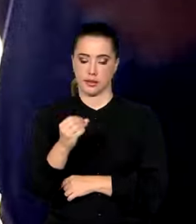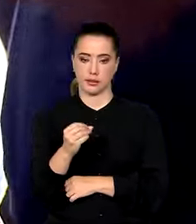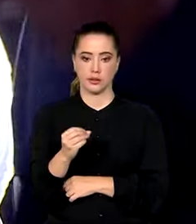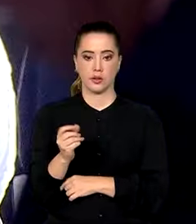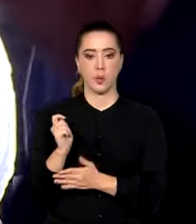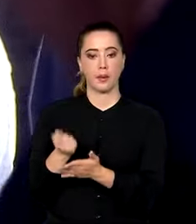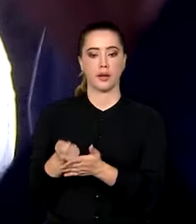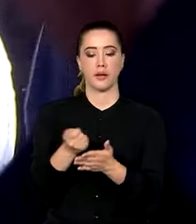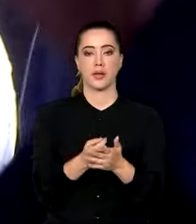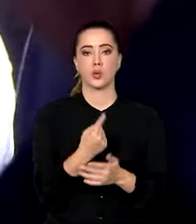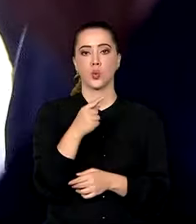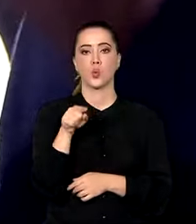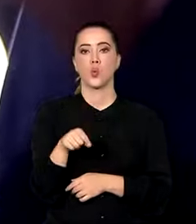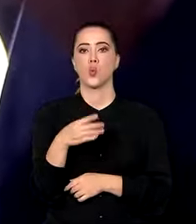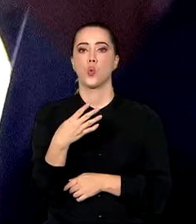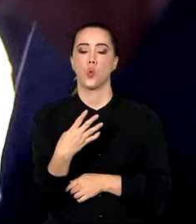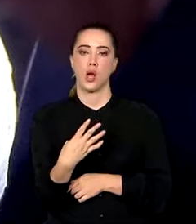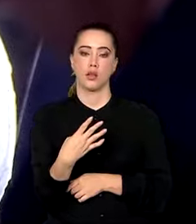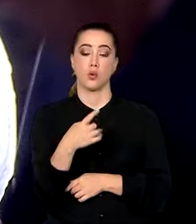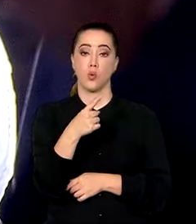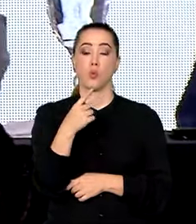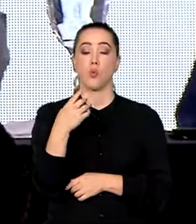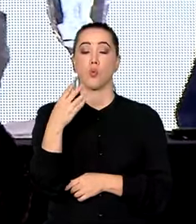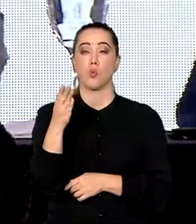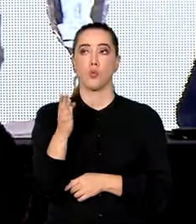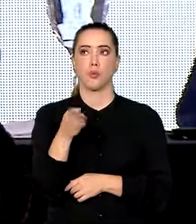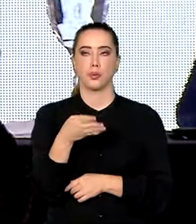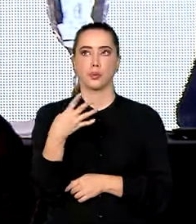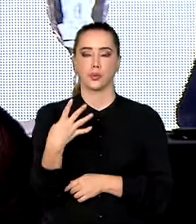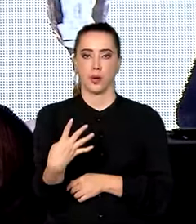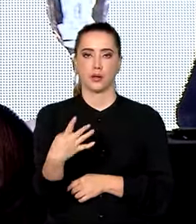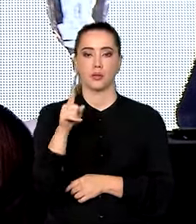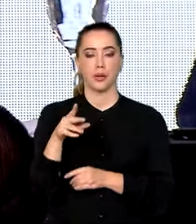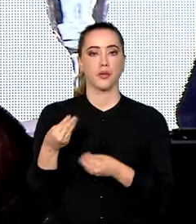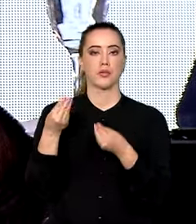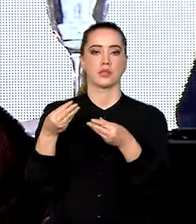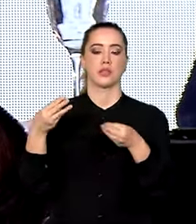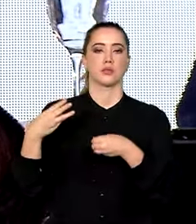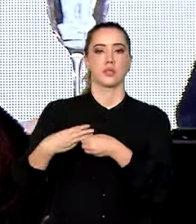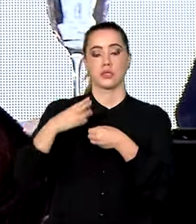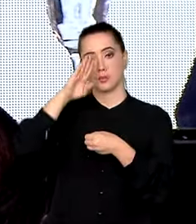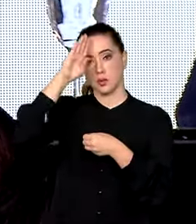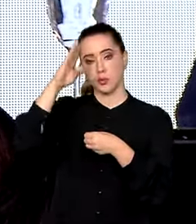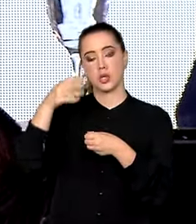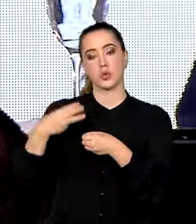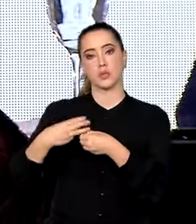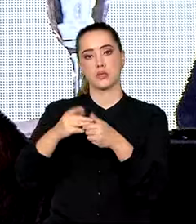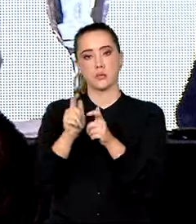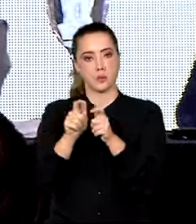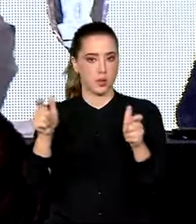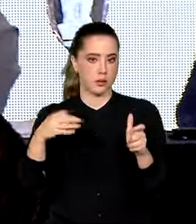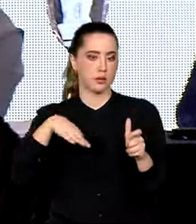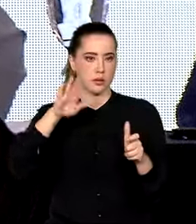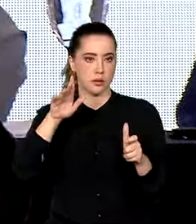dos quais um quarto é para os municípios, especialmente os municípios maiores, que têm